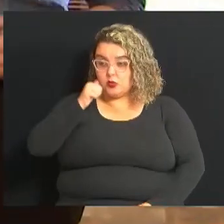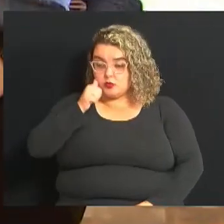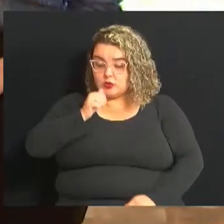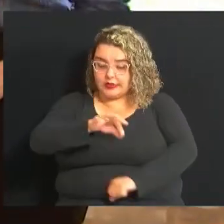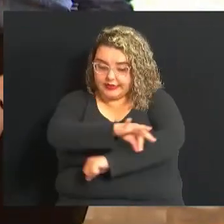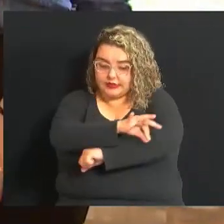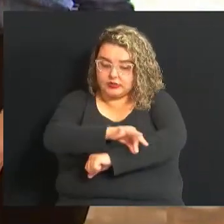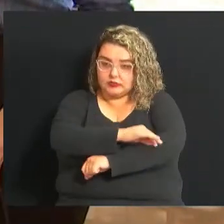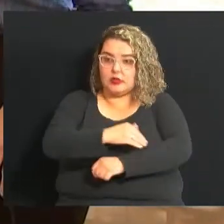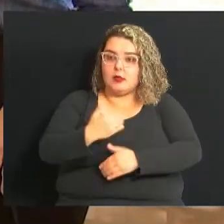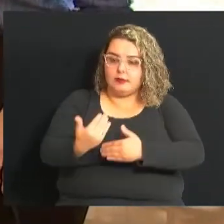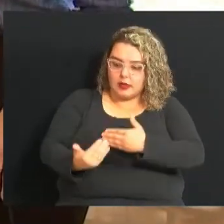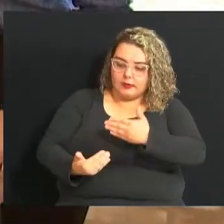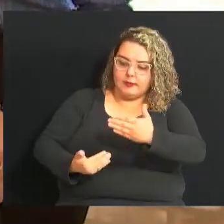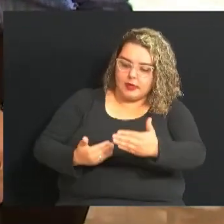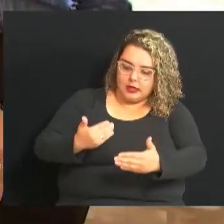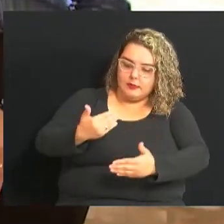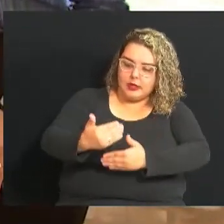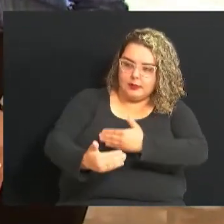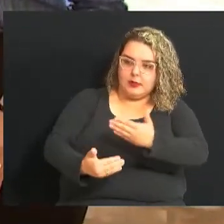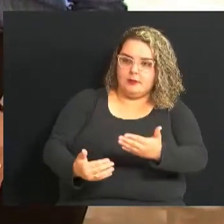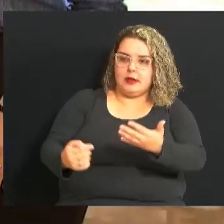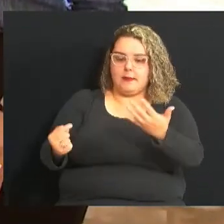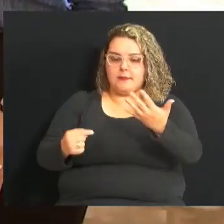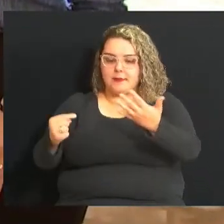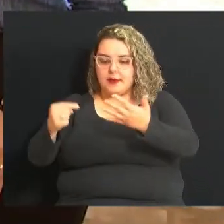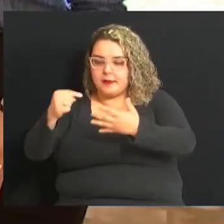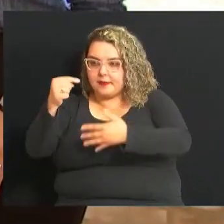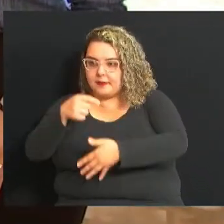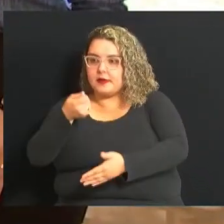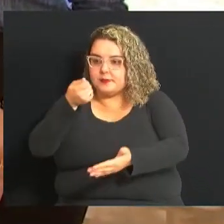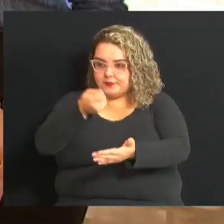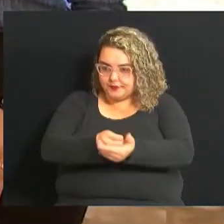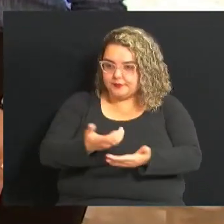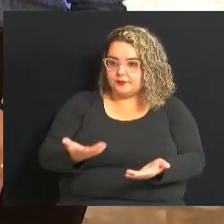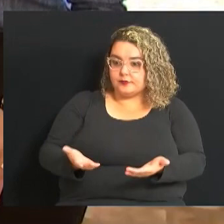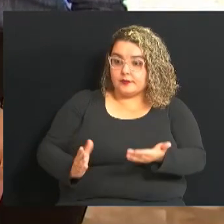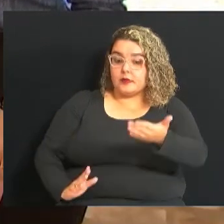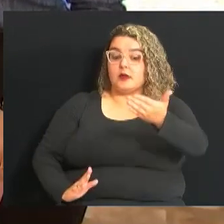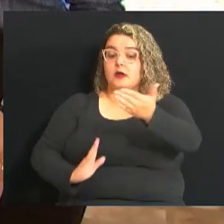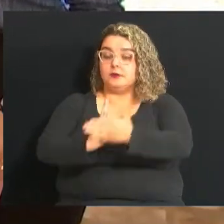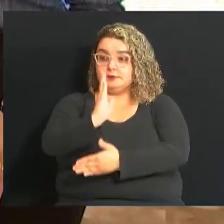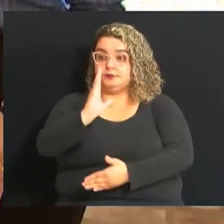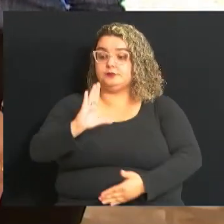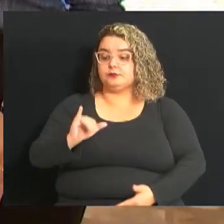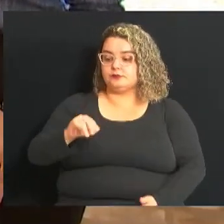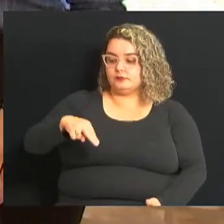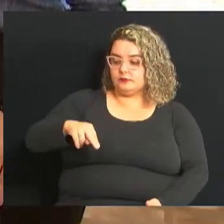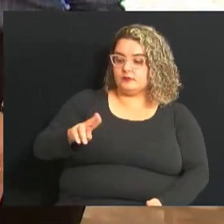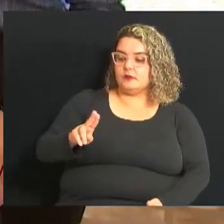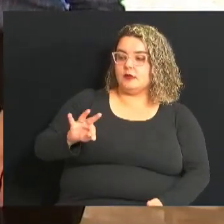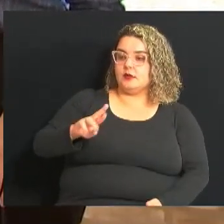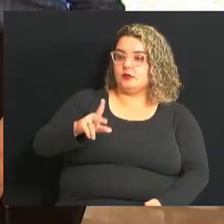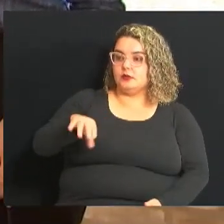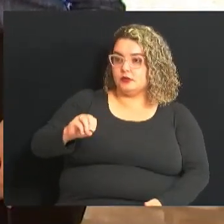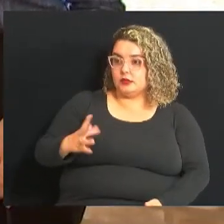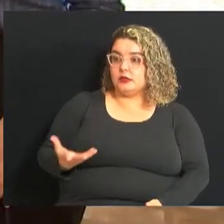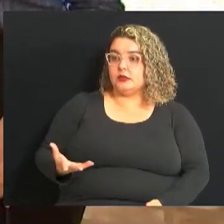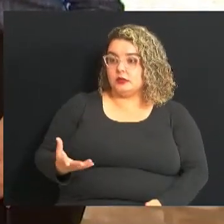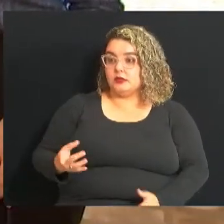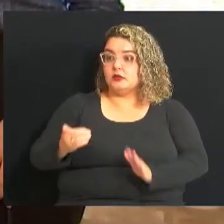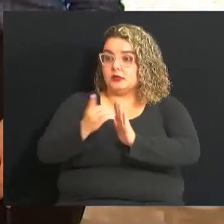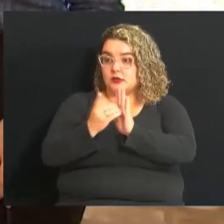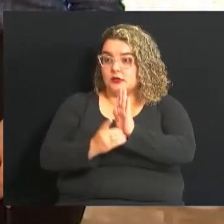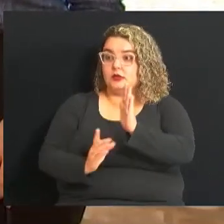todas as etapas, todos os requisitos, para que fosse aprovado o cinturão, o nosso decreto de cinturão, que foi aprovado